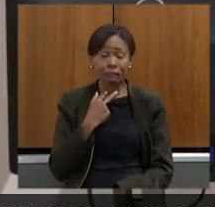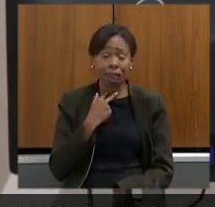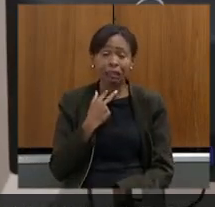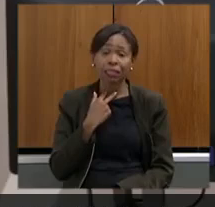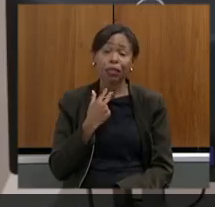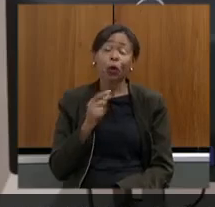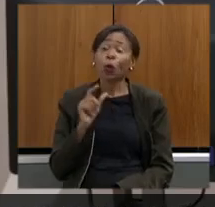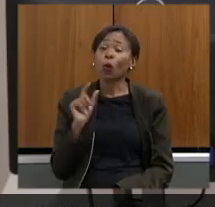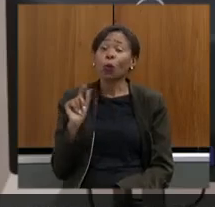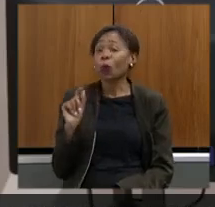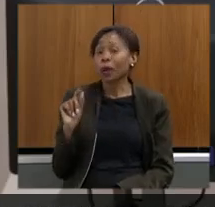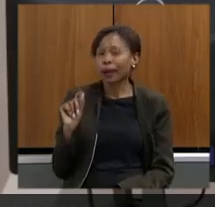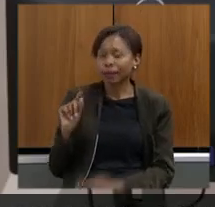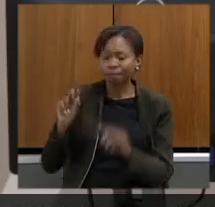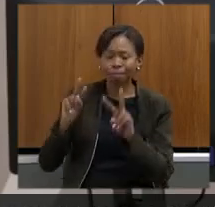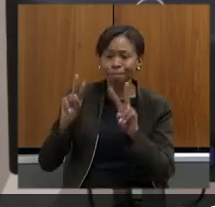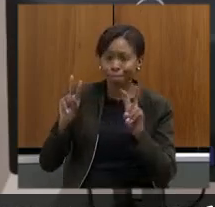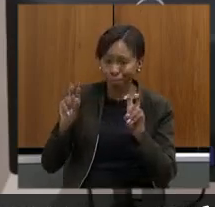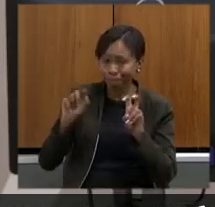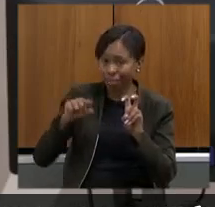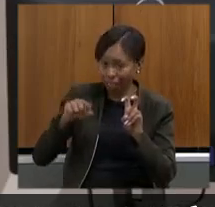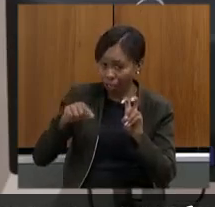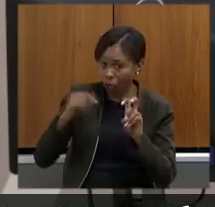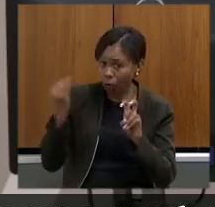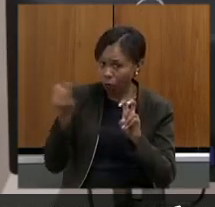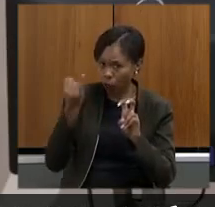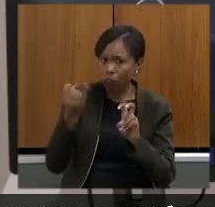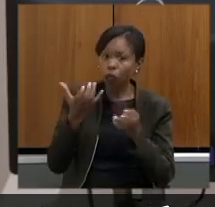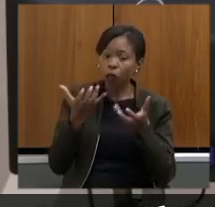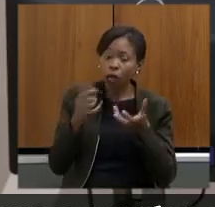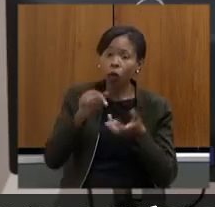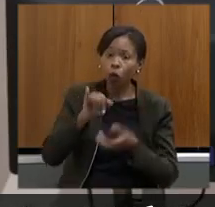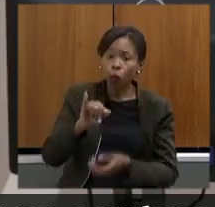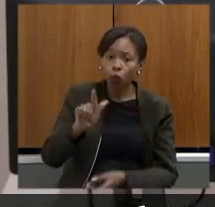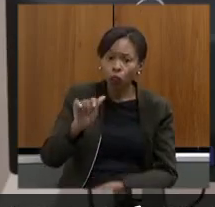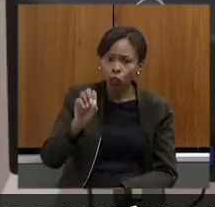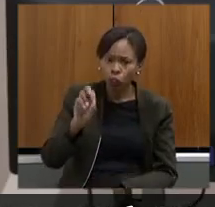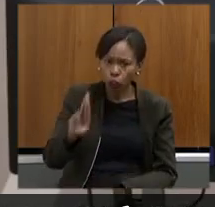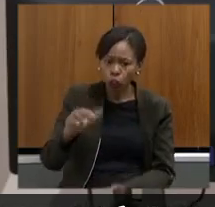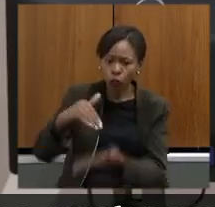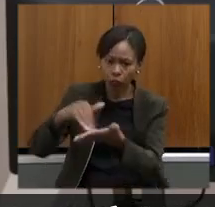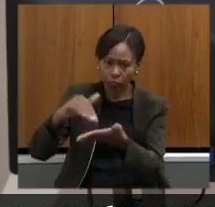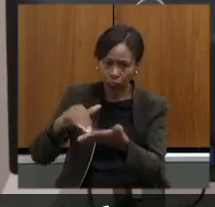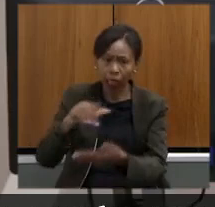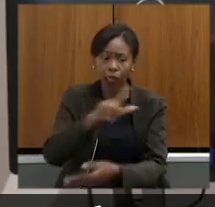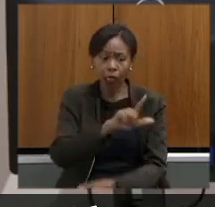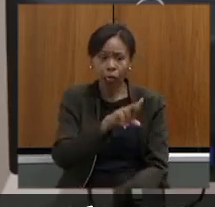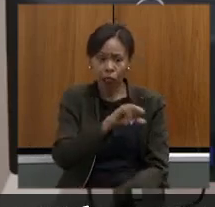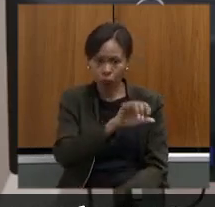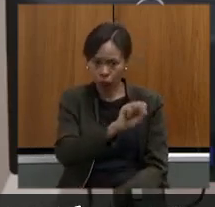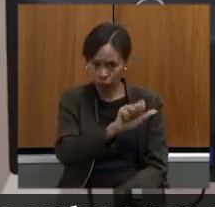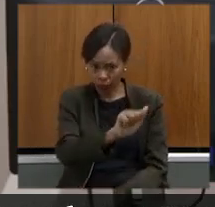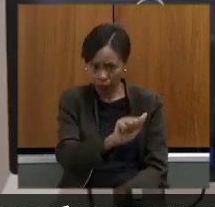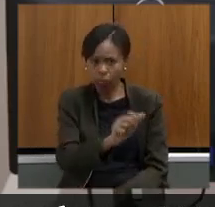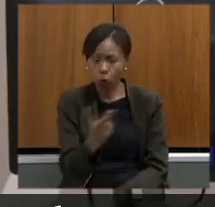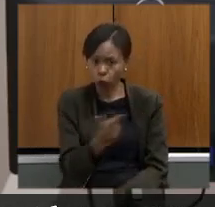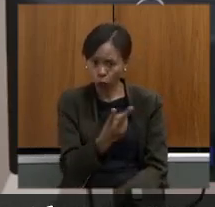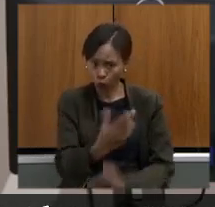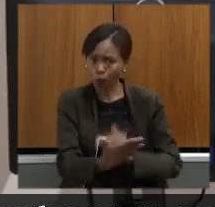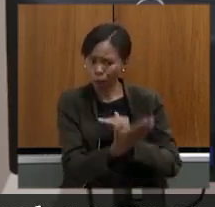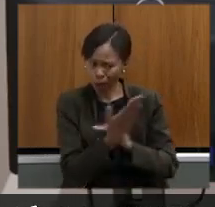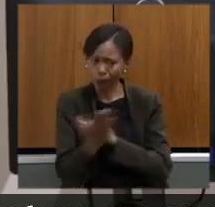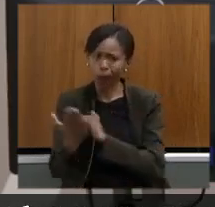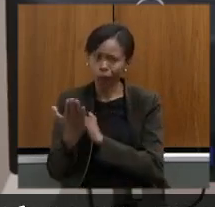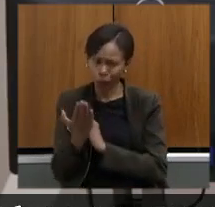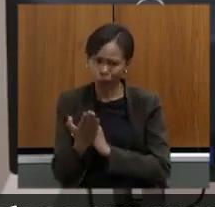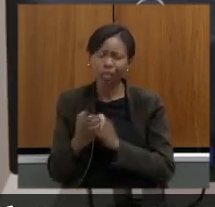que eu considero Fundamental e que eu quero muito apoio do secretário Igor e da secretária Luiza também a gente tem um